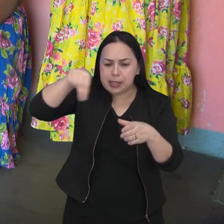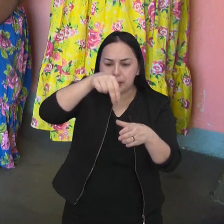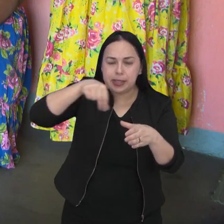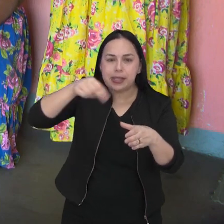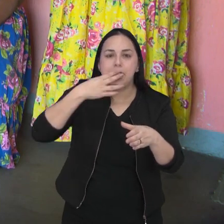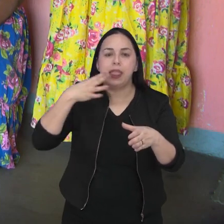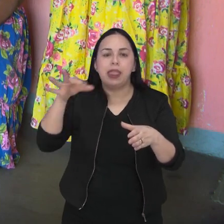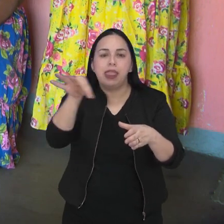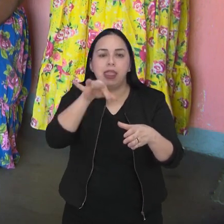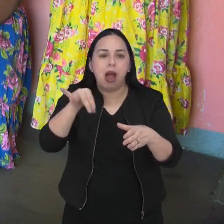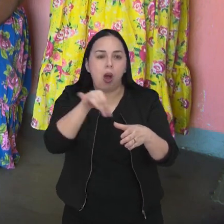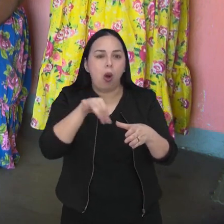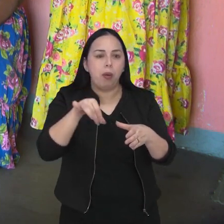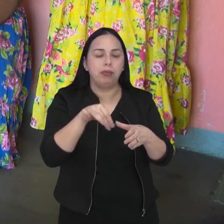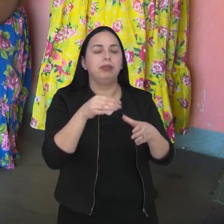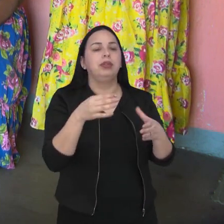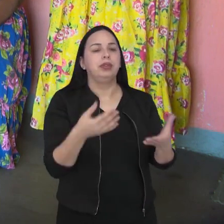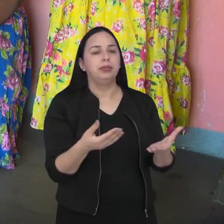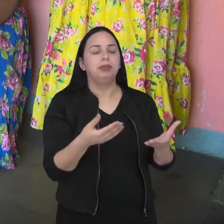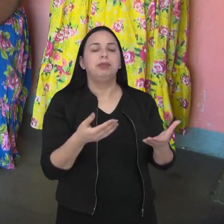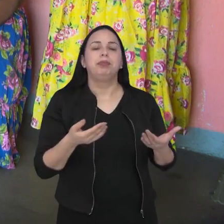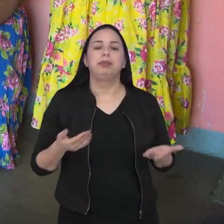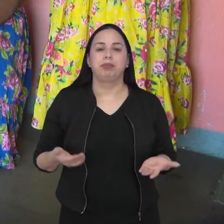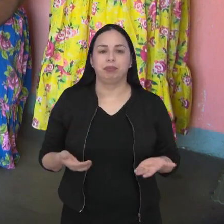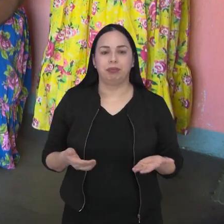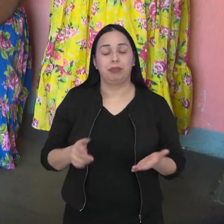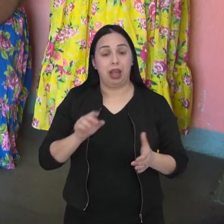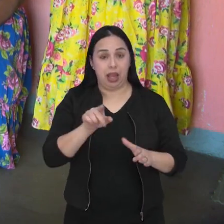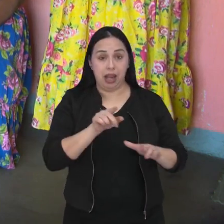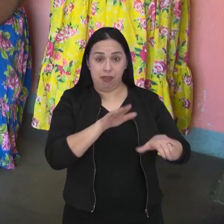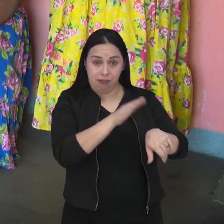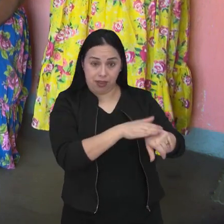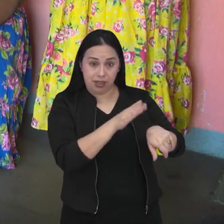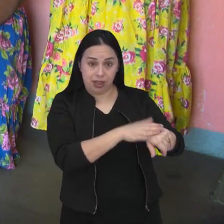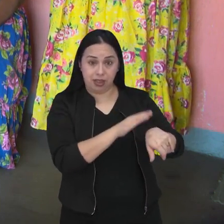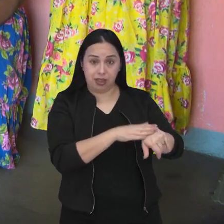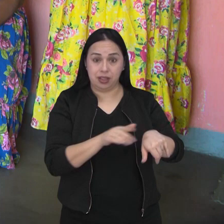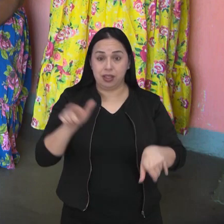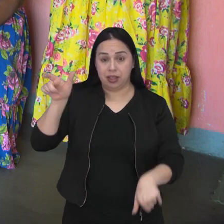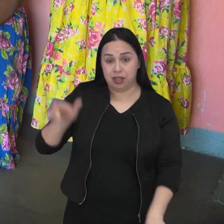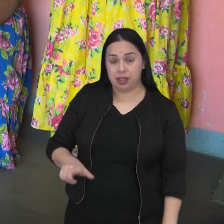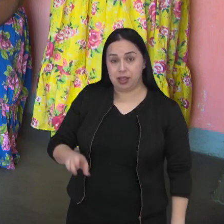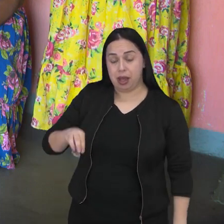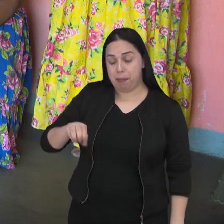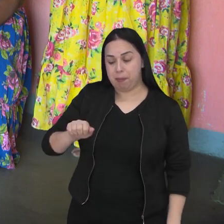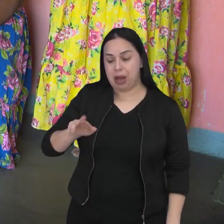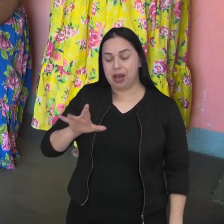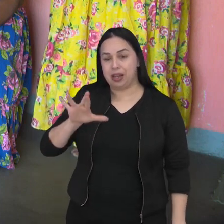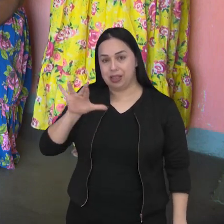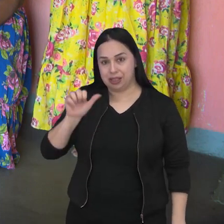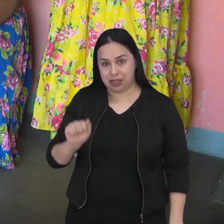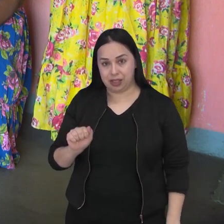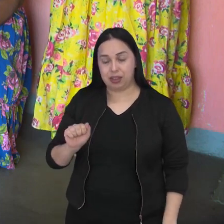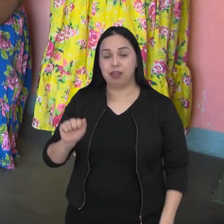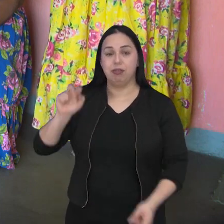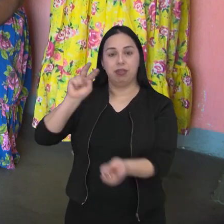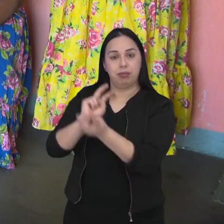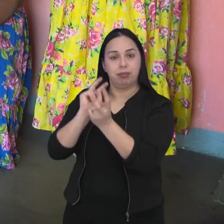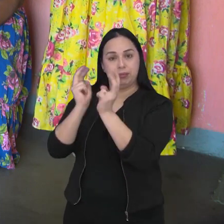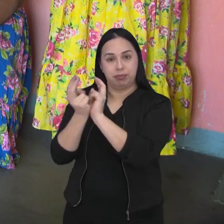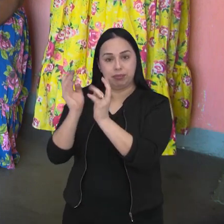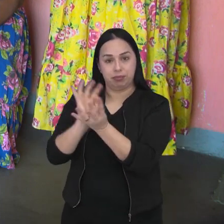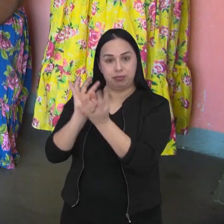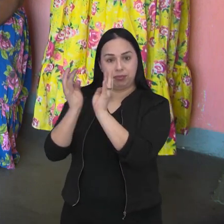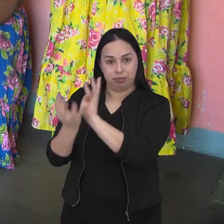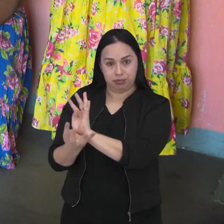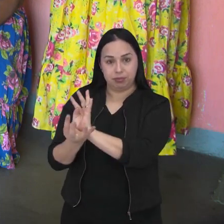para realçar o sabor? Isso. Para realçar o sabor. E ó, enquanto o Laudenin vai fazer a paçoca aqui, a Márcia vai comandar o ponto, que é aquilo que